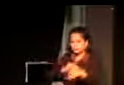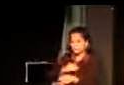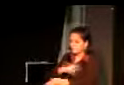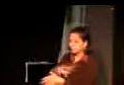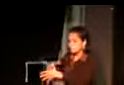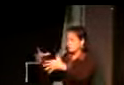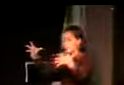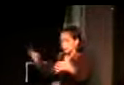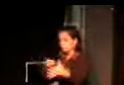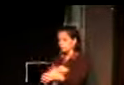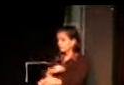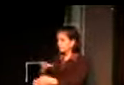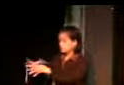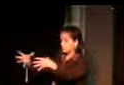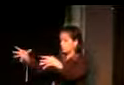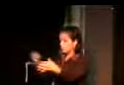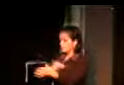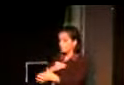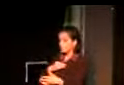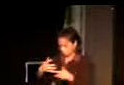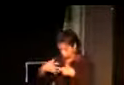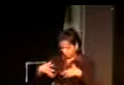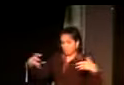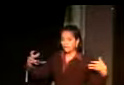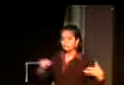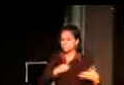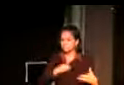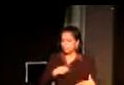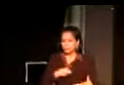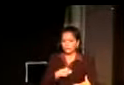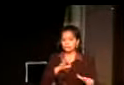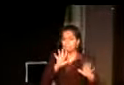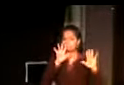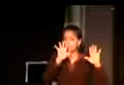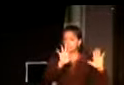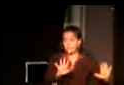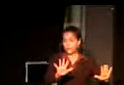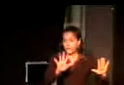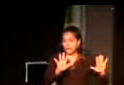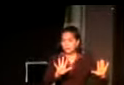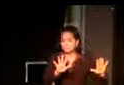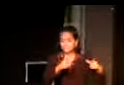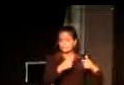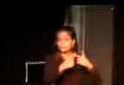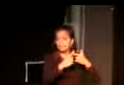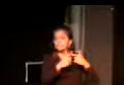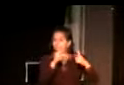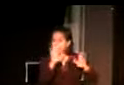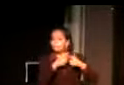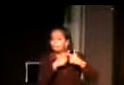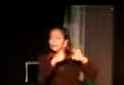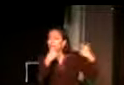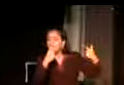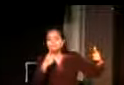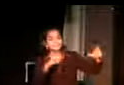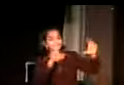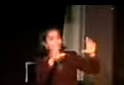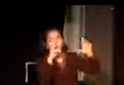que grande pecador querido a mais Misericórdia em Cristo do que pecado em você